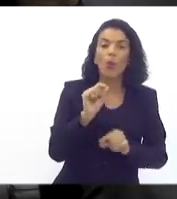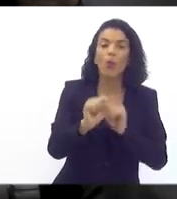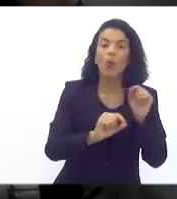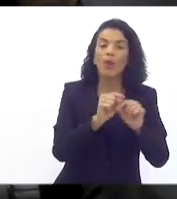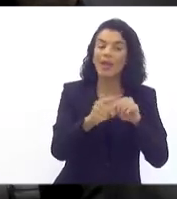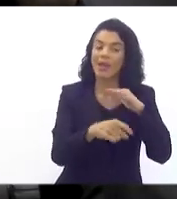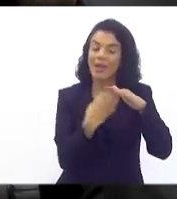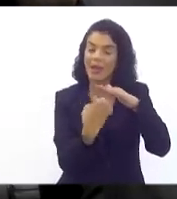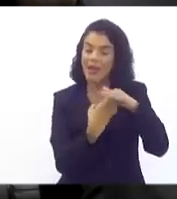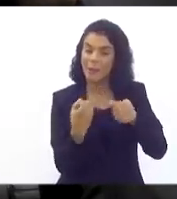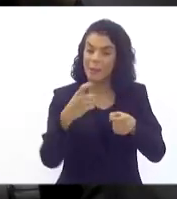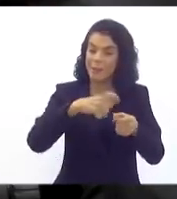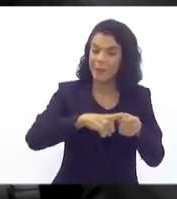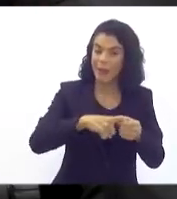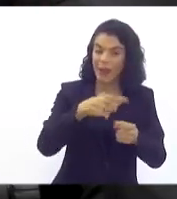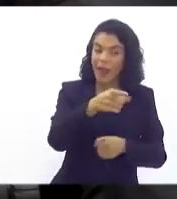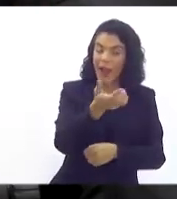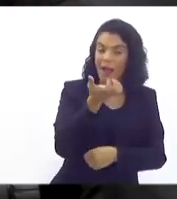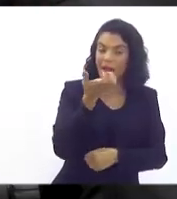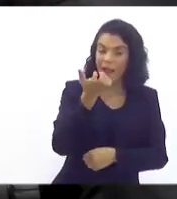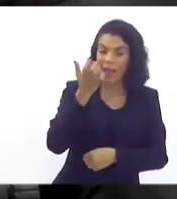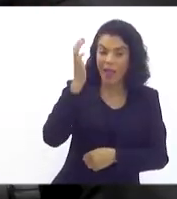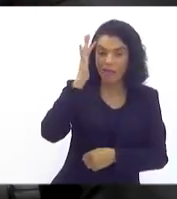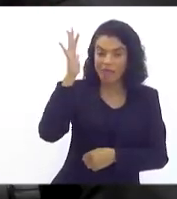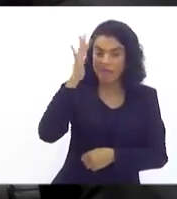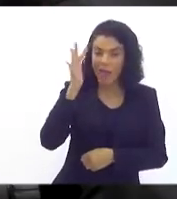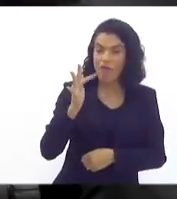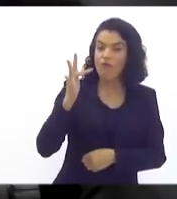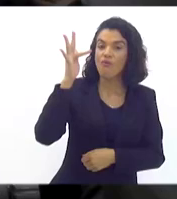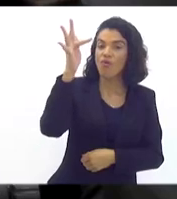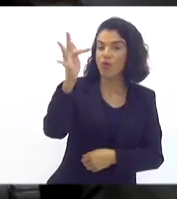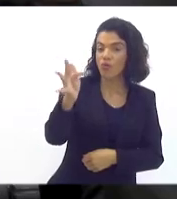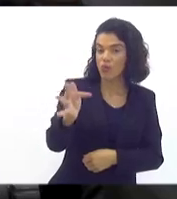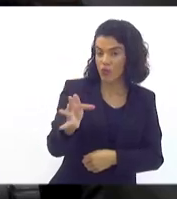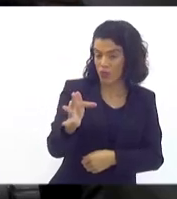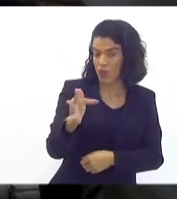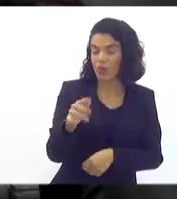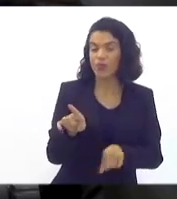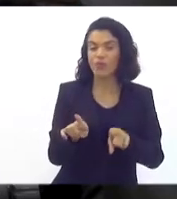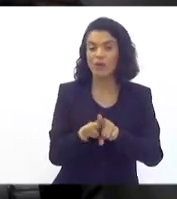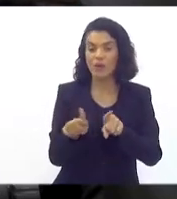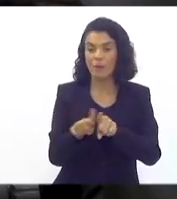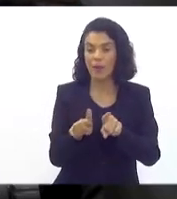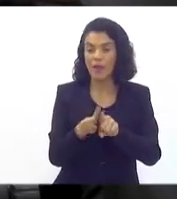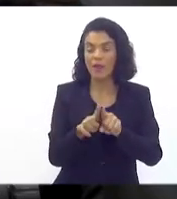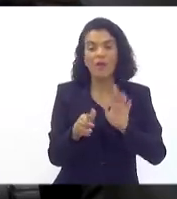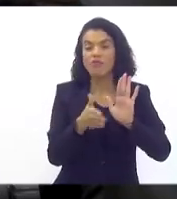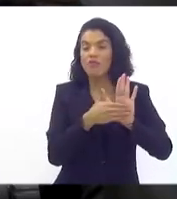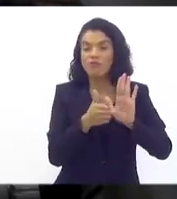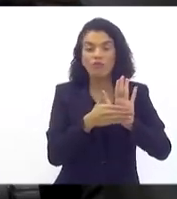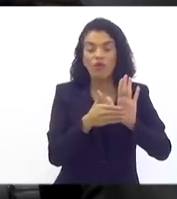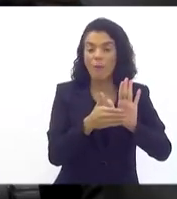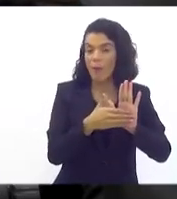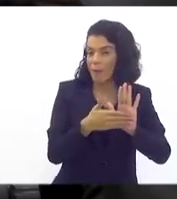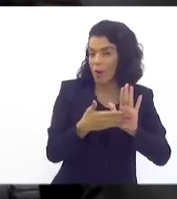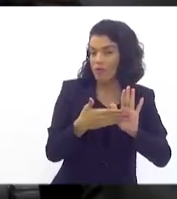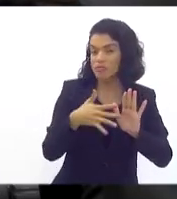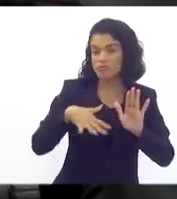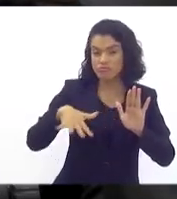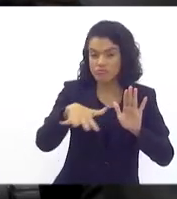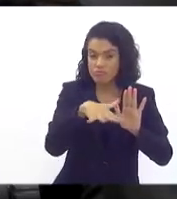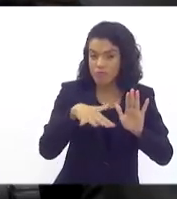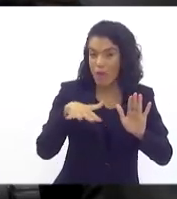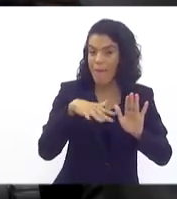o que que ela vislumbra para uma prospecção para uma para um ambiente de mais